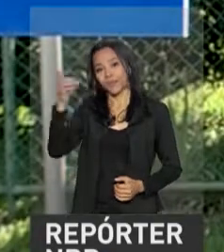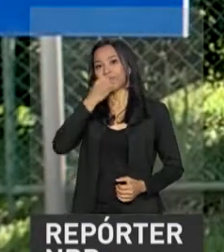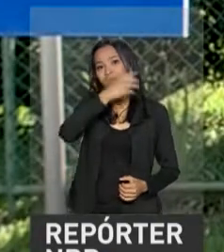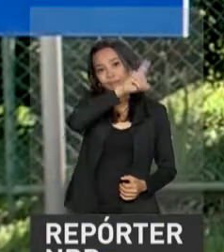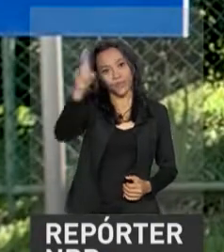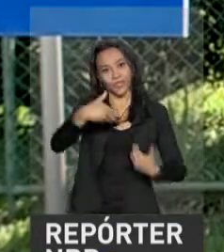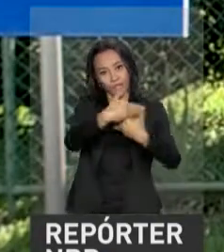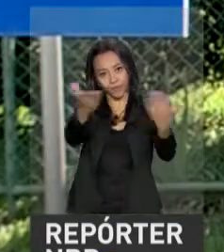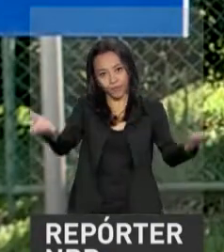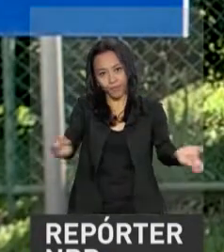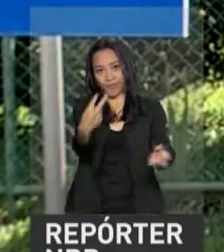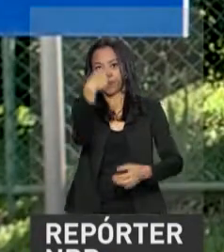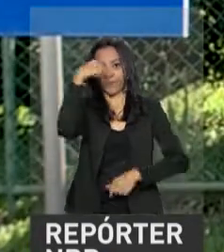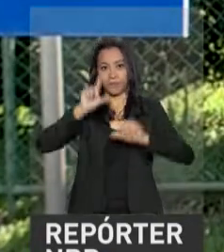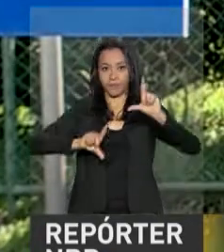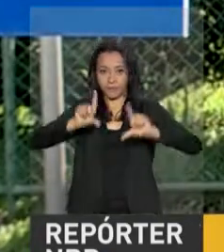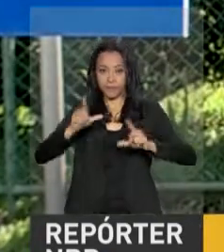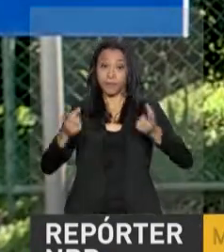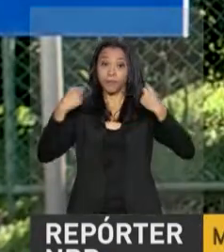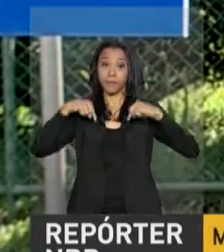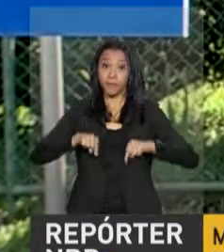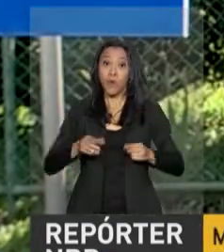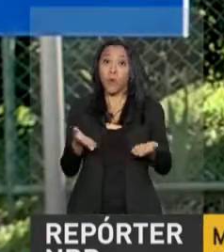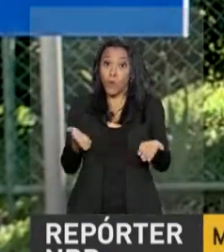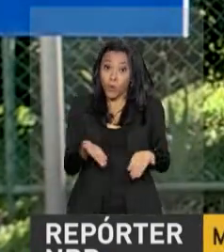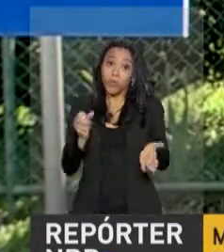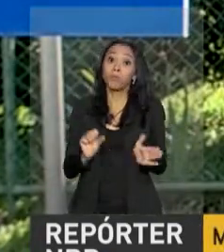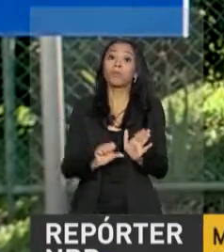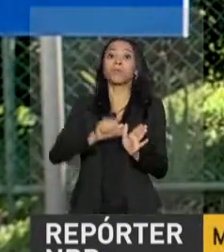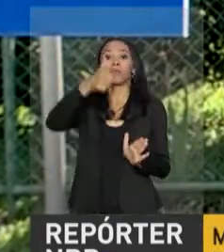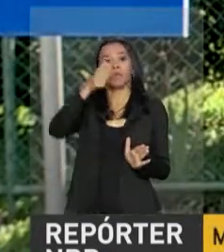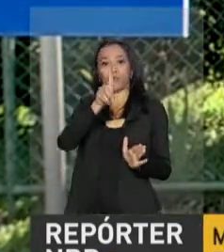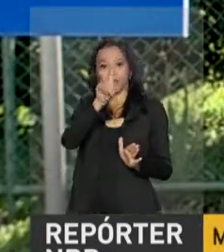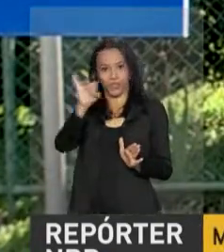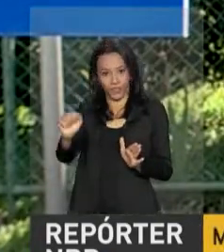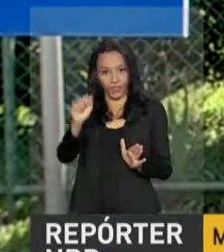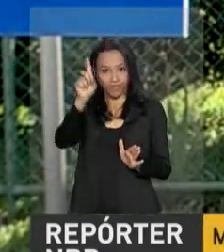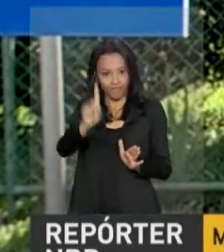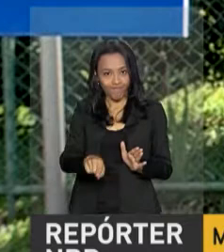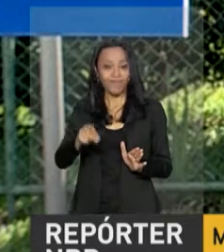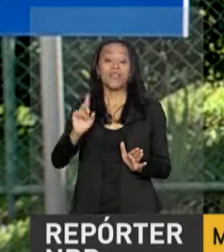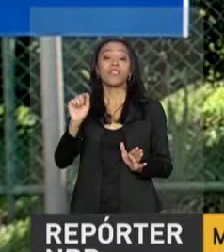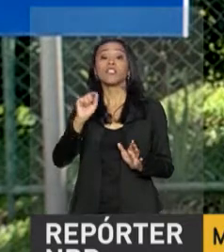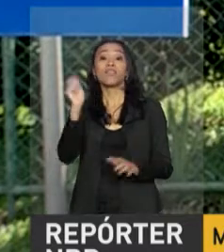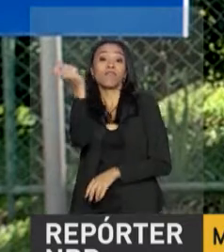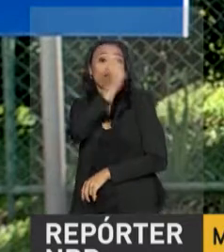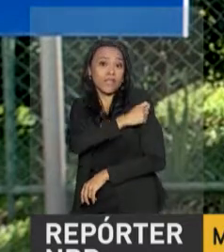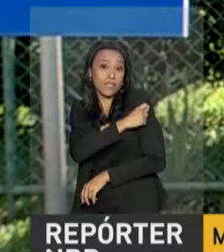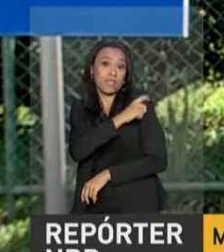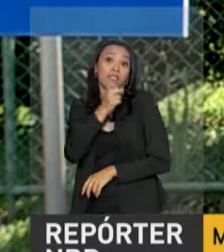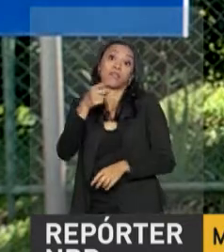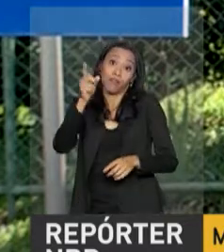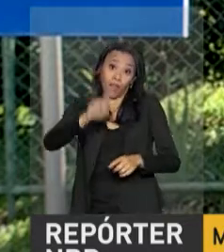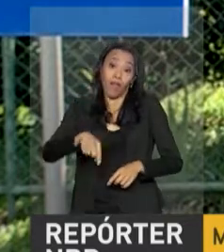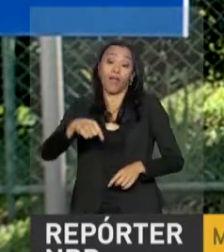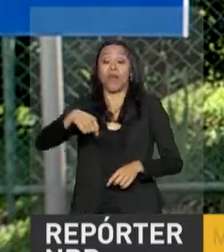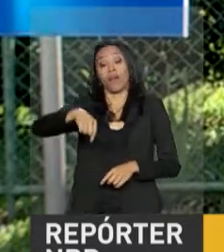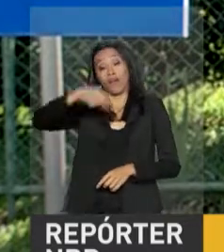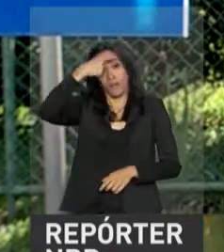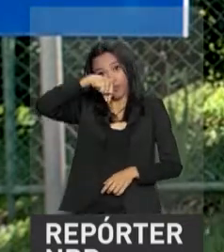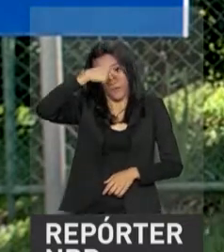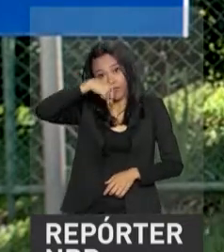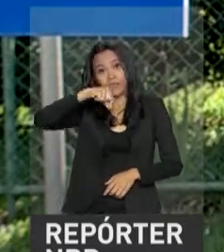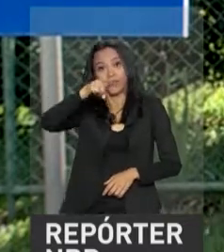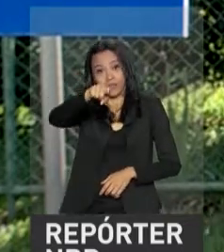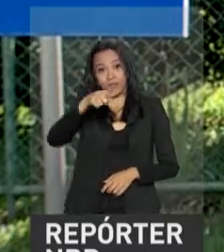que nos acompanhe olha hoje é o primeiro dia da campanha de vacinação contra o vírus da influenza ouvir que é o vírus da gripe eu estou num